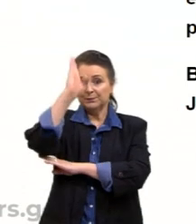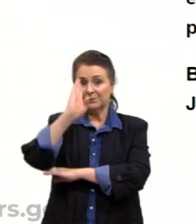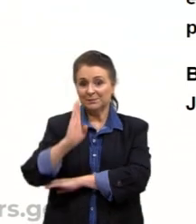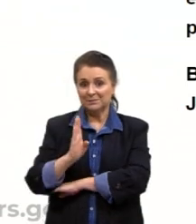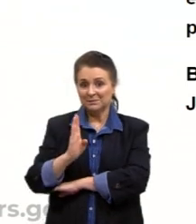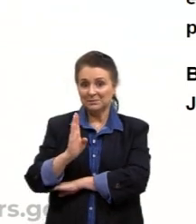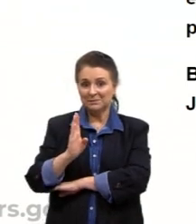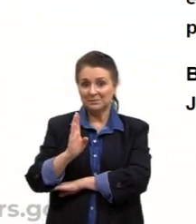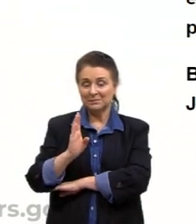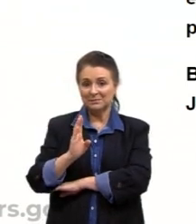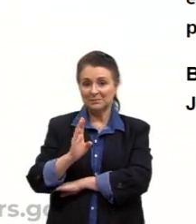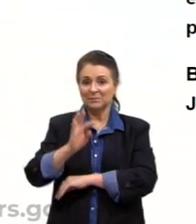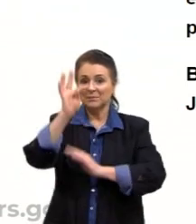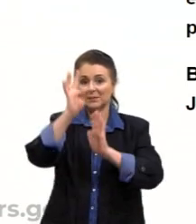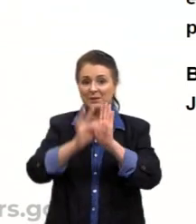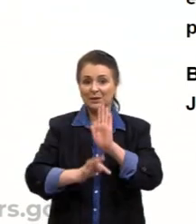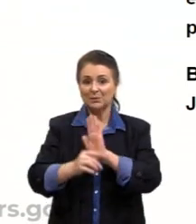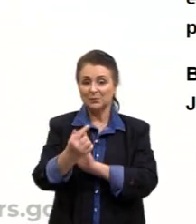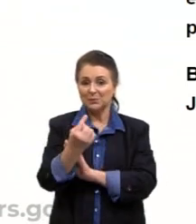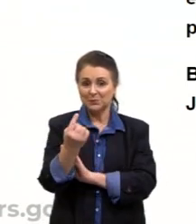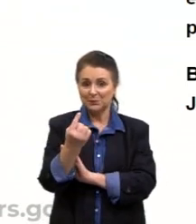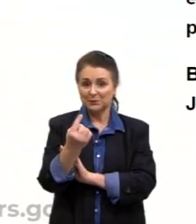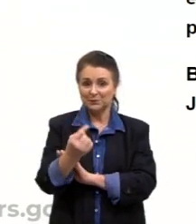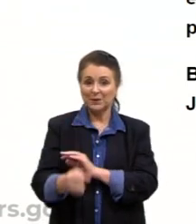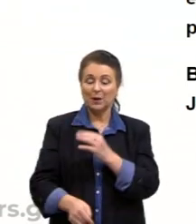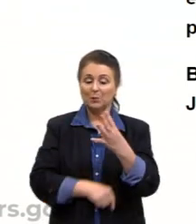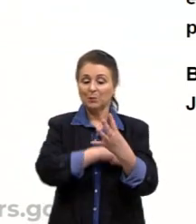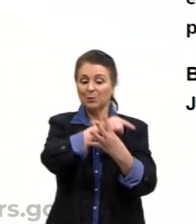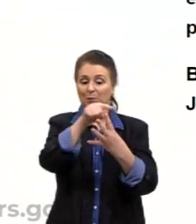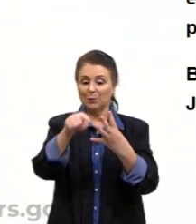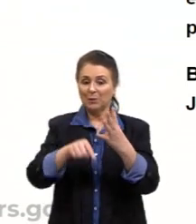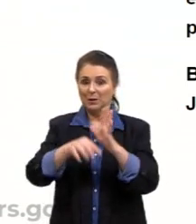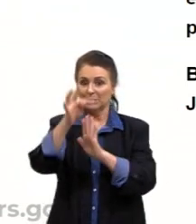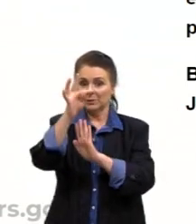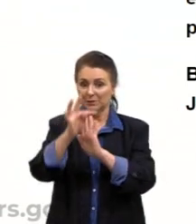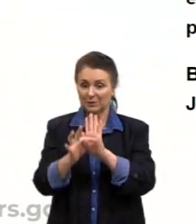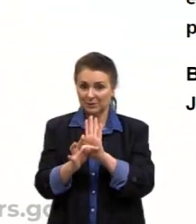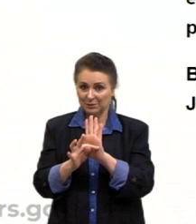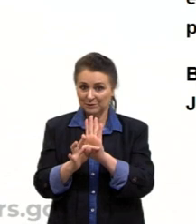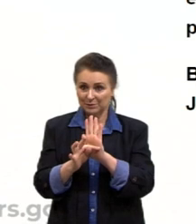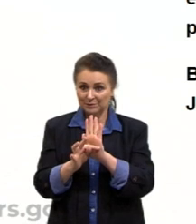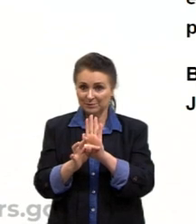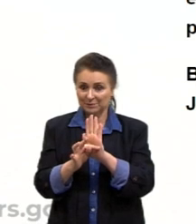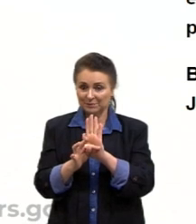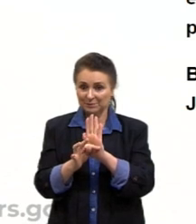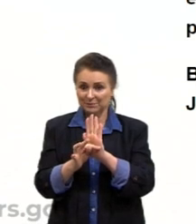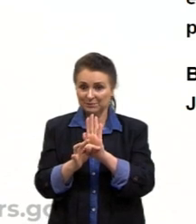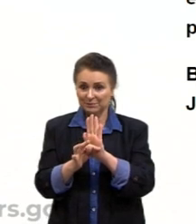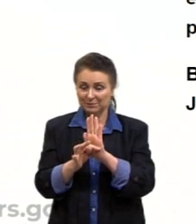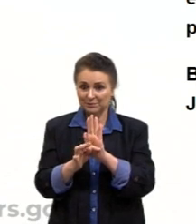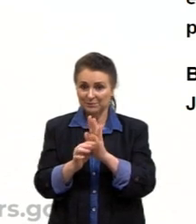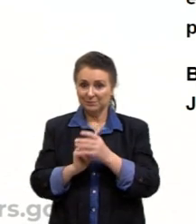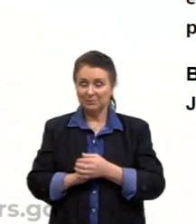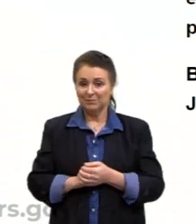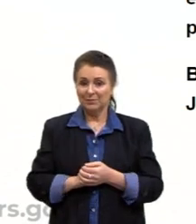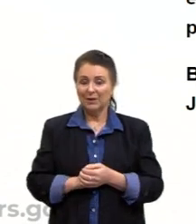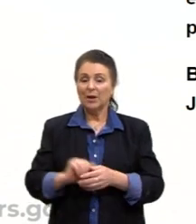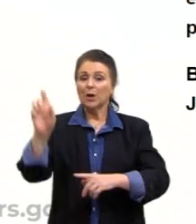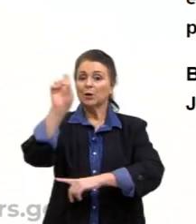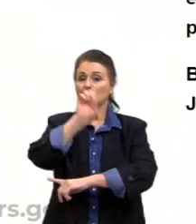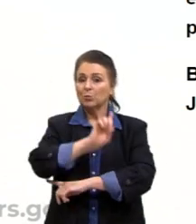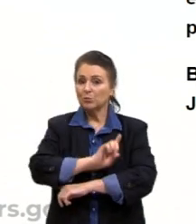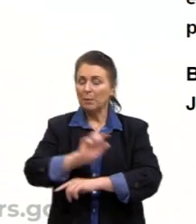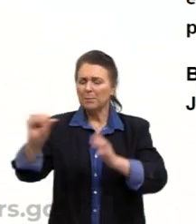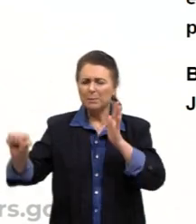tá? Texto 1, tá? Eram quatro textos, se eu não estou enganada. Texto 1. No dia da